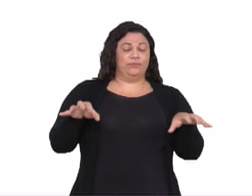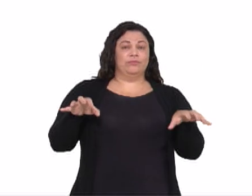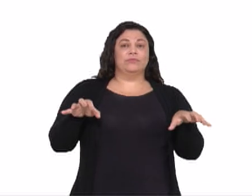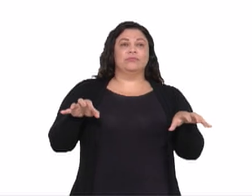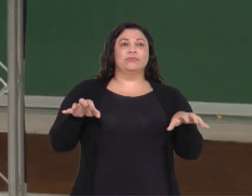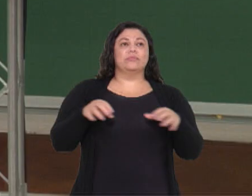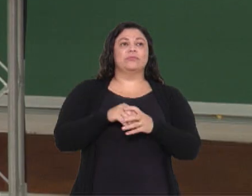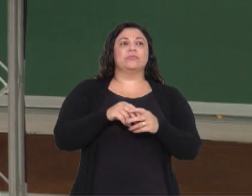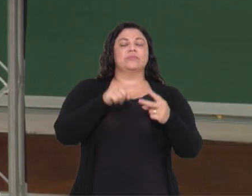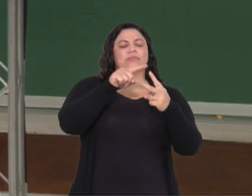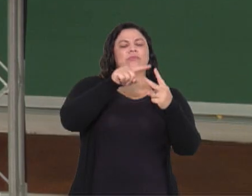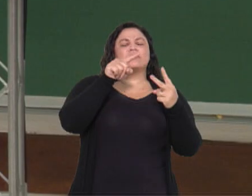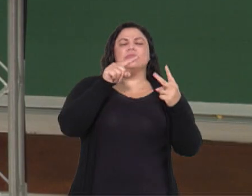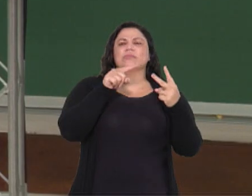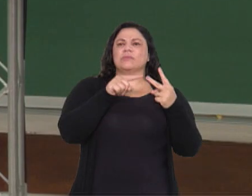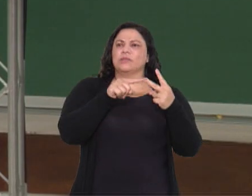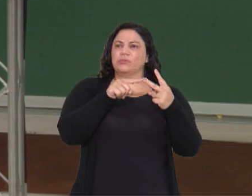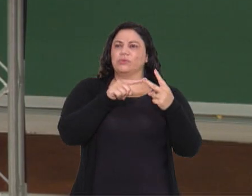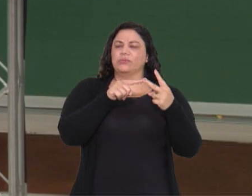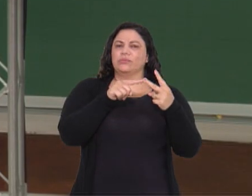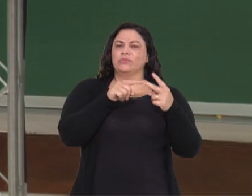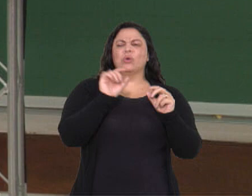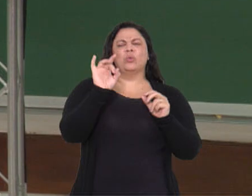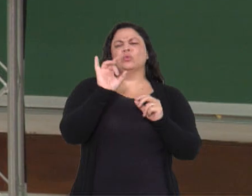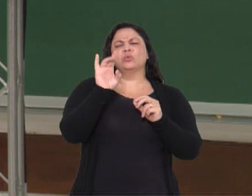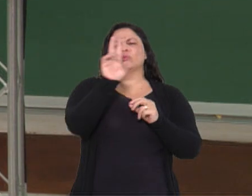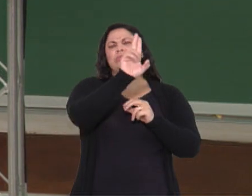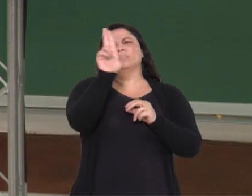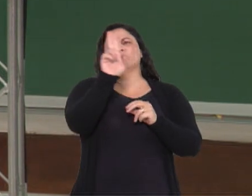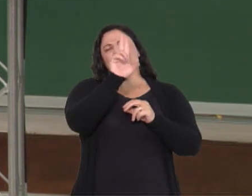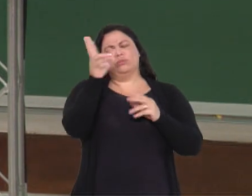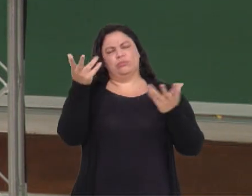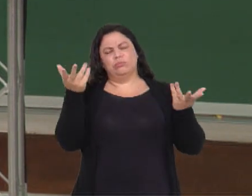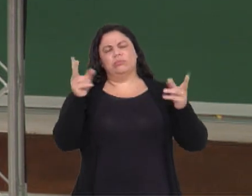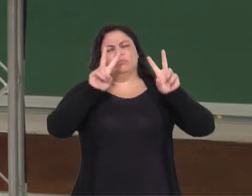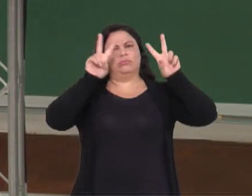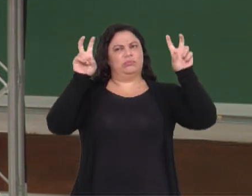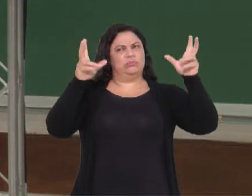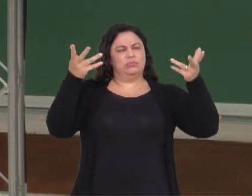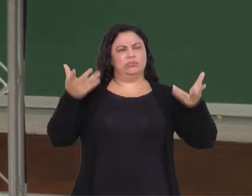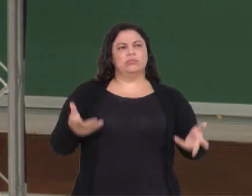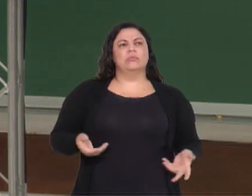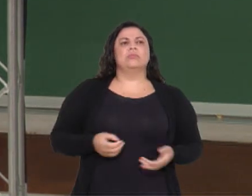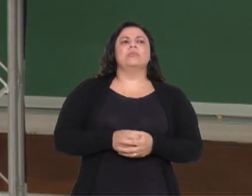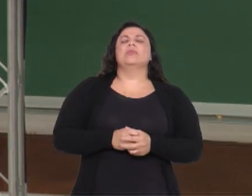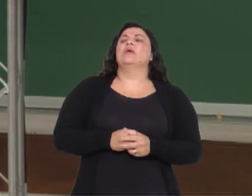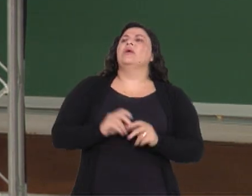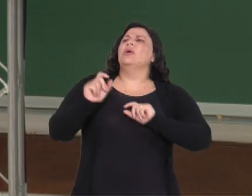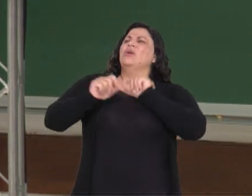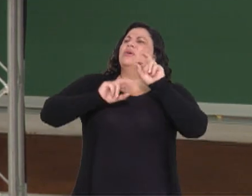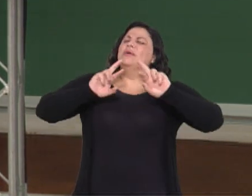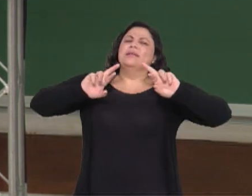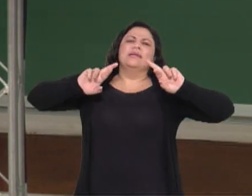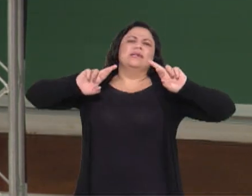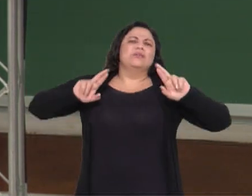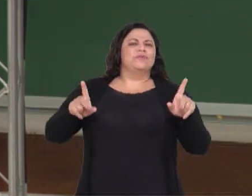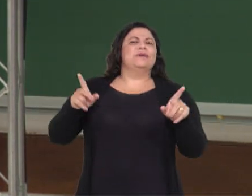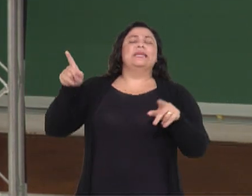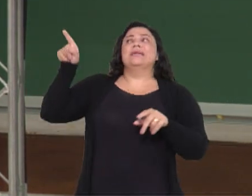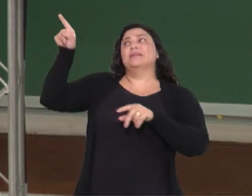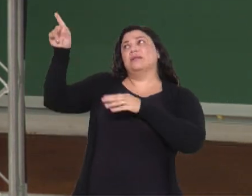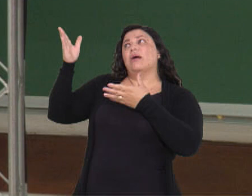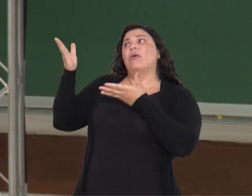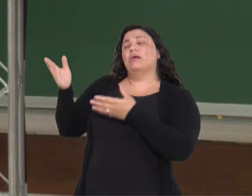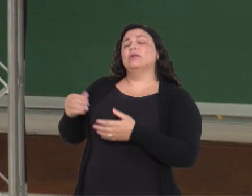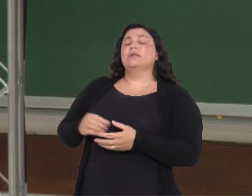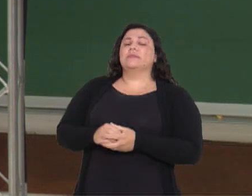pontos da circunferência. Então, são algumas nomenclaturas para a gente lembrar. E aqui é algo que eu falei de diferenciar para vocês. Olha, circunferência é uma